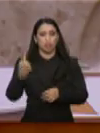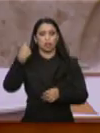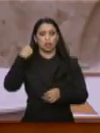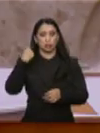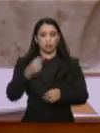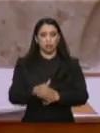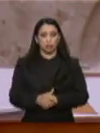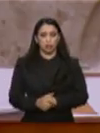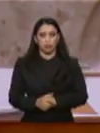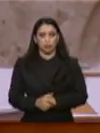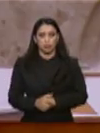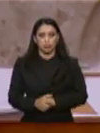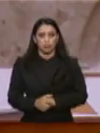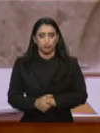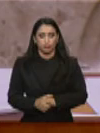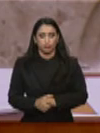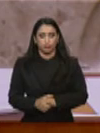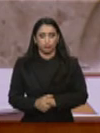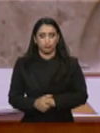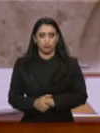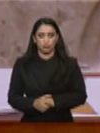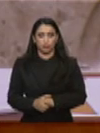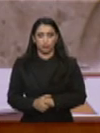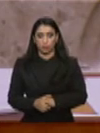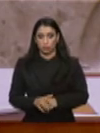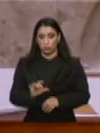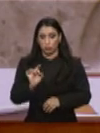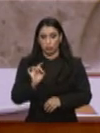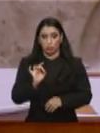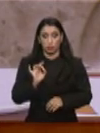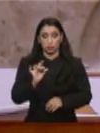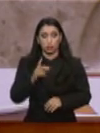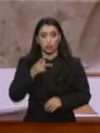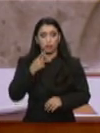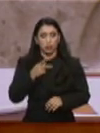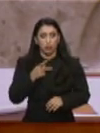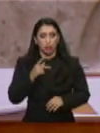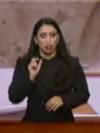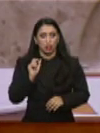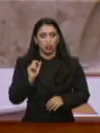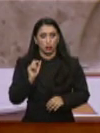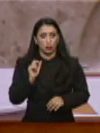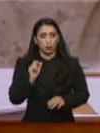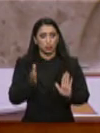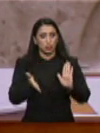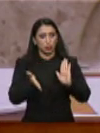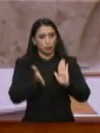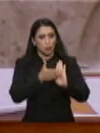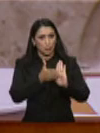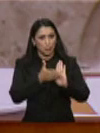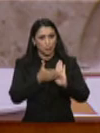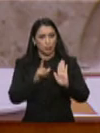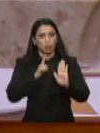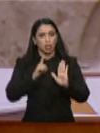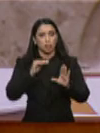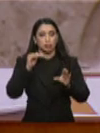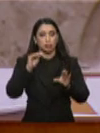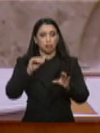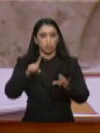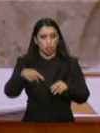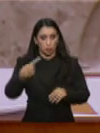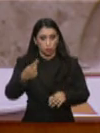Passaria a palavra a Vossa Excelência. Eu só vou fazer o registro que, segundo consta da nossa papeleta, após o voto do ministro